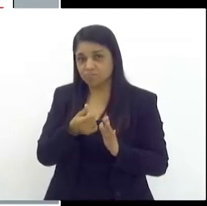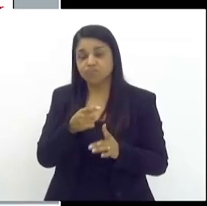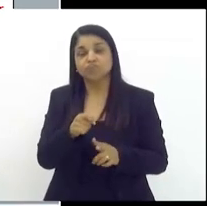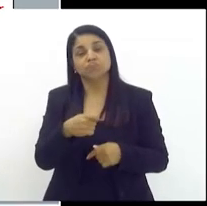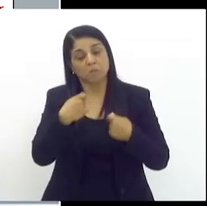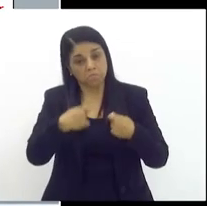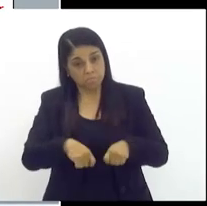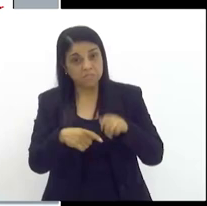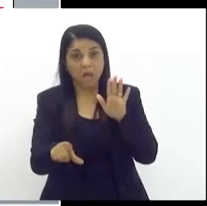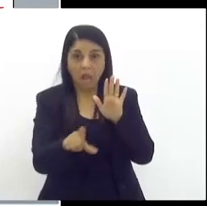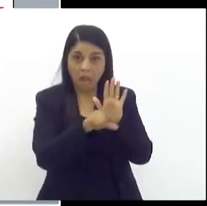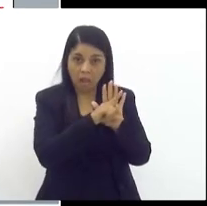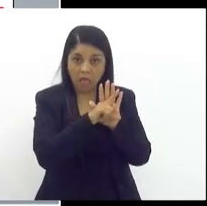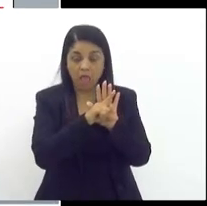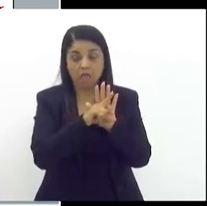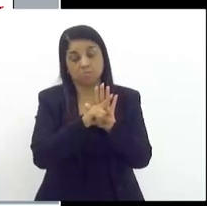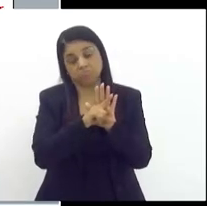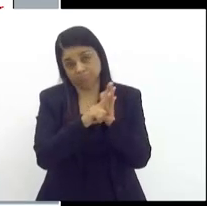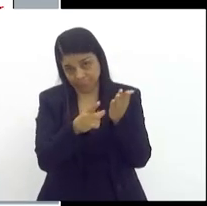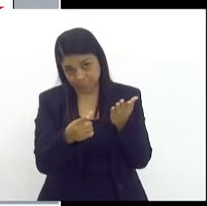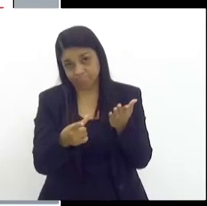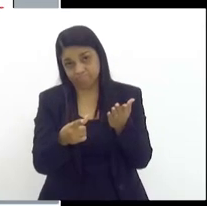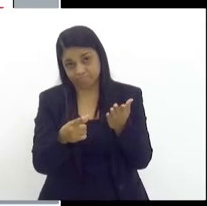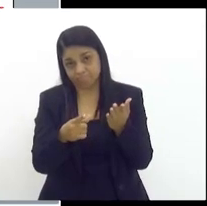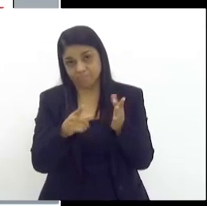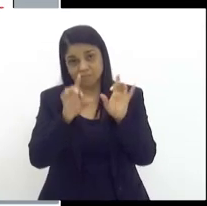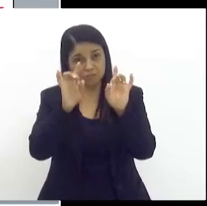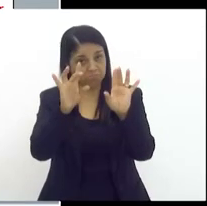específica porque nunca pode